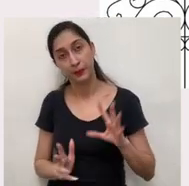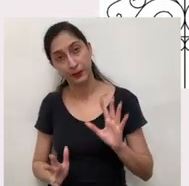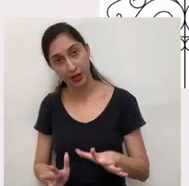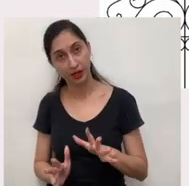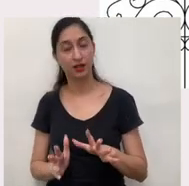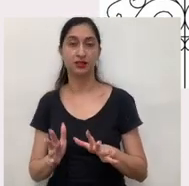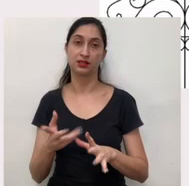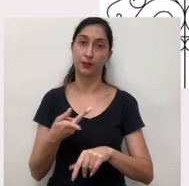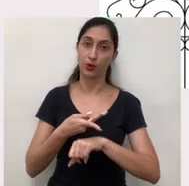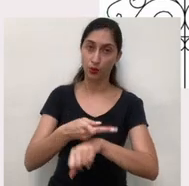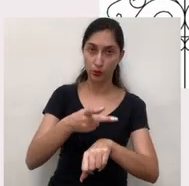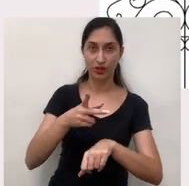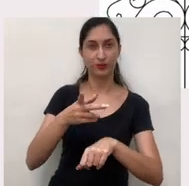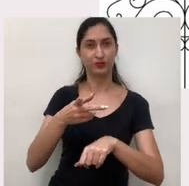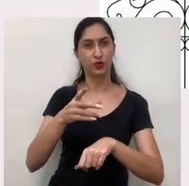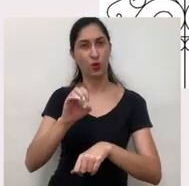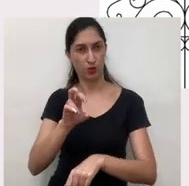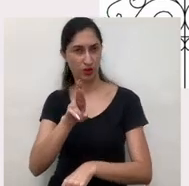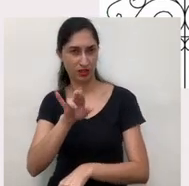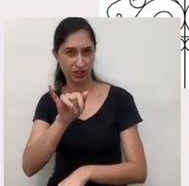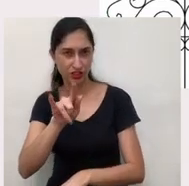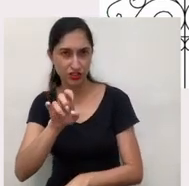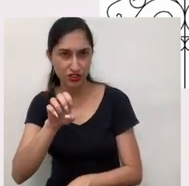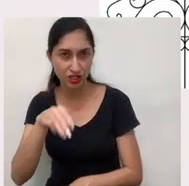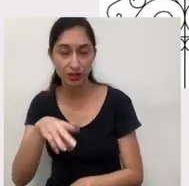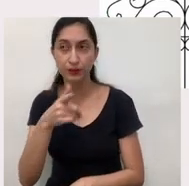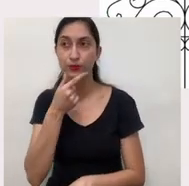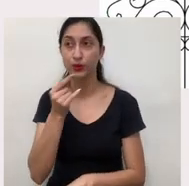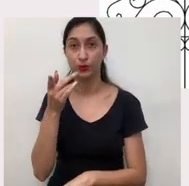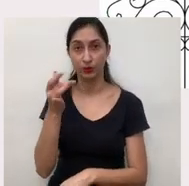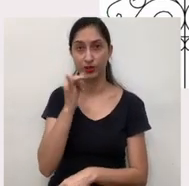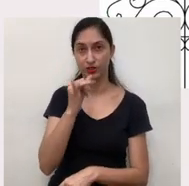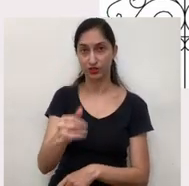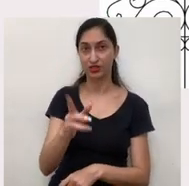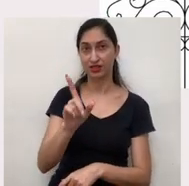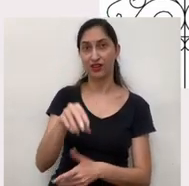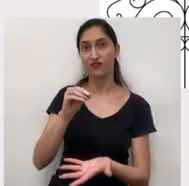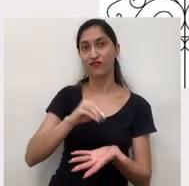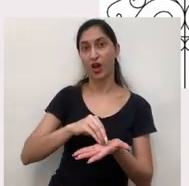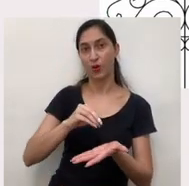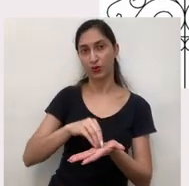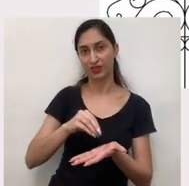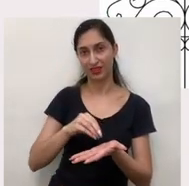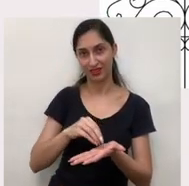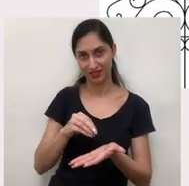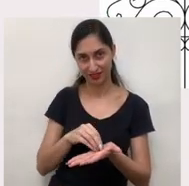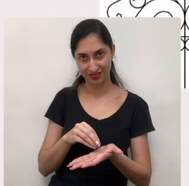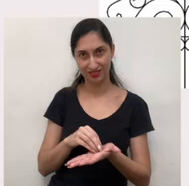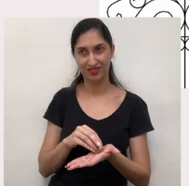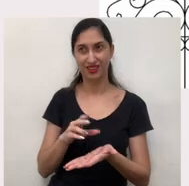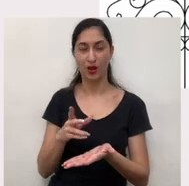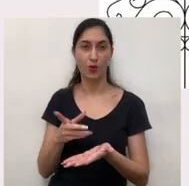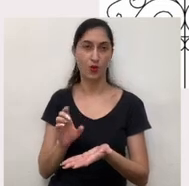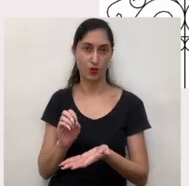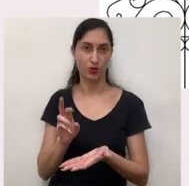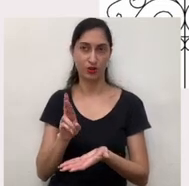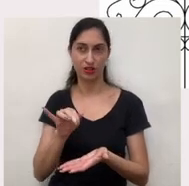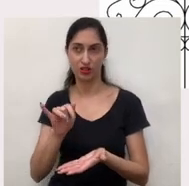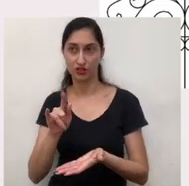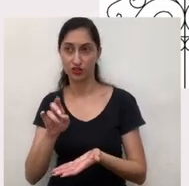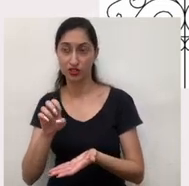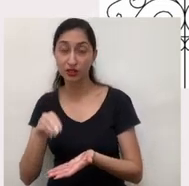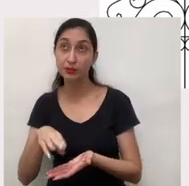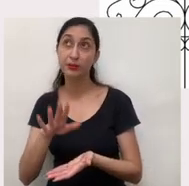da busca pela origem, né, o Gigi Berman vai dizer de uma ausência categórica da origem, né,